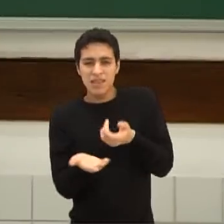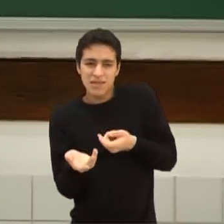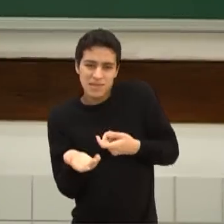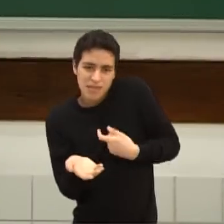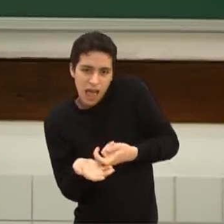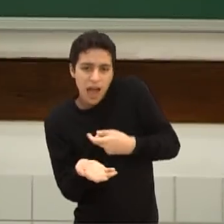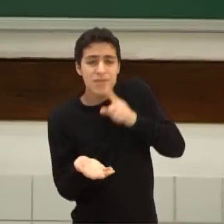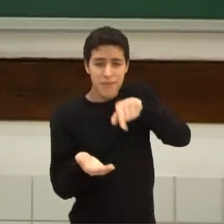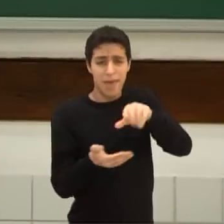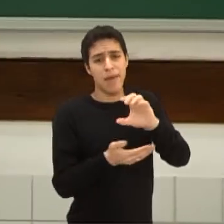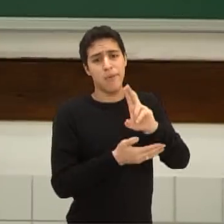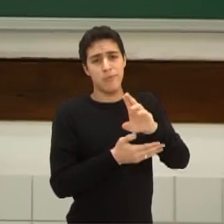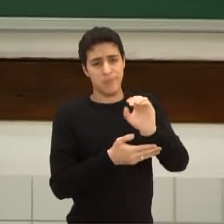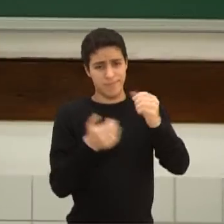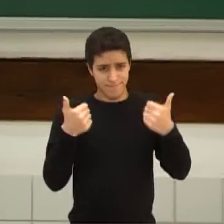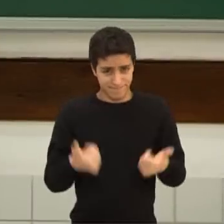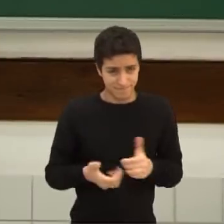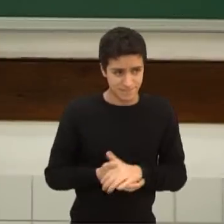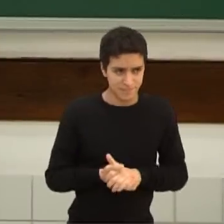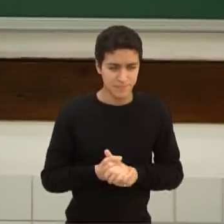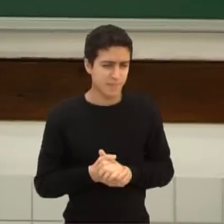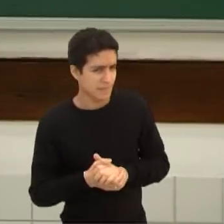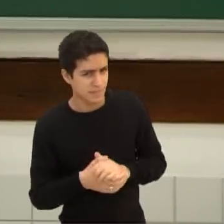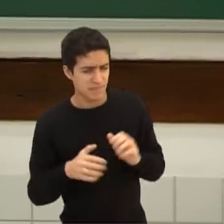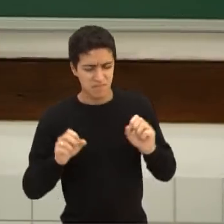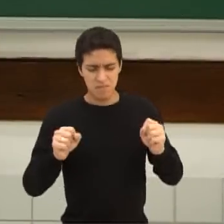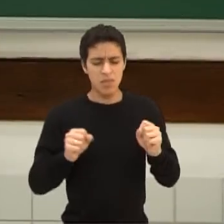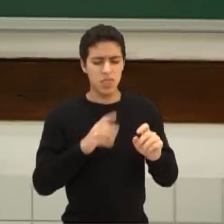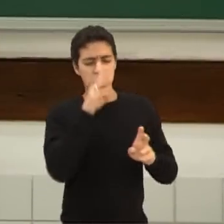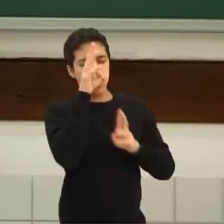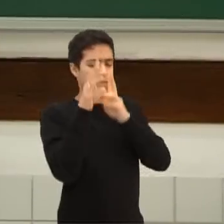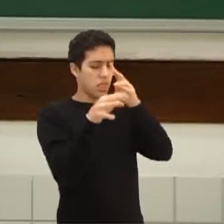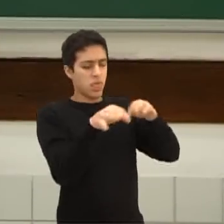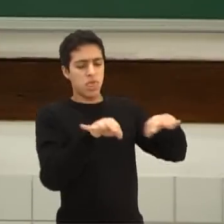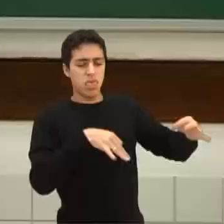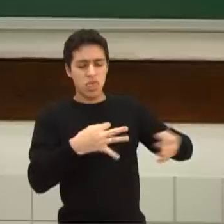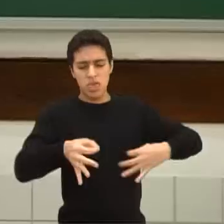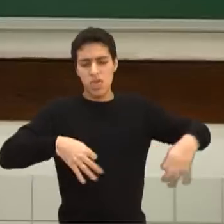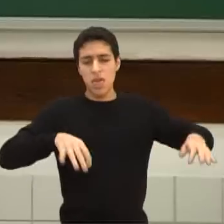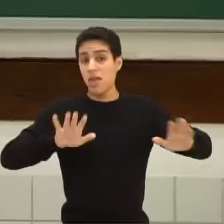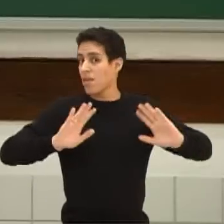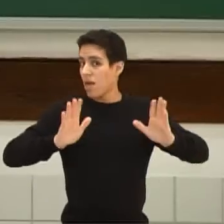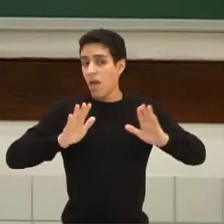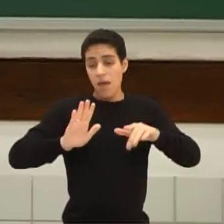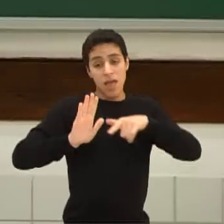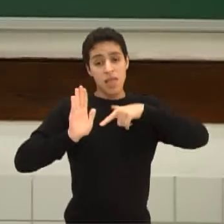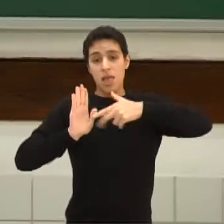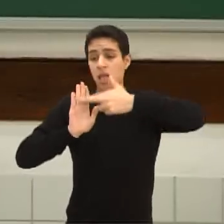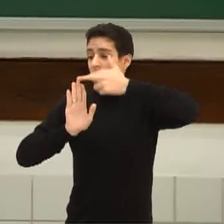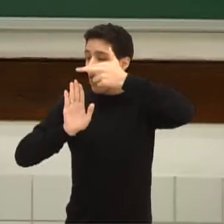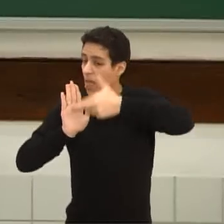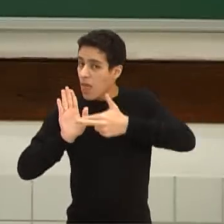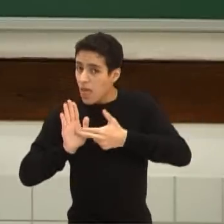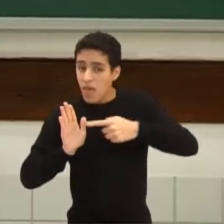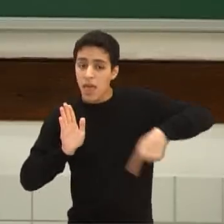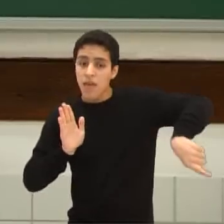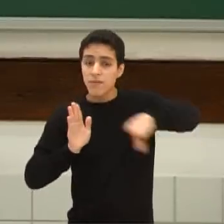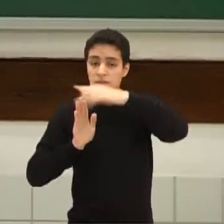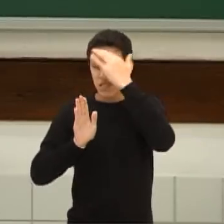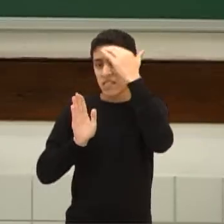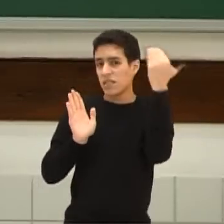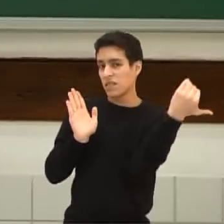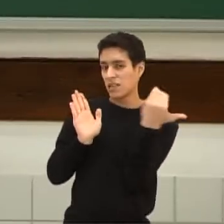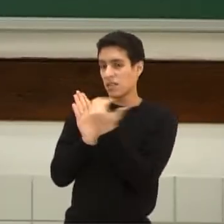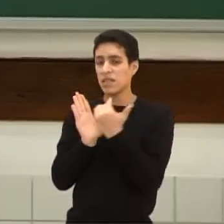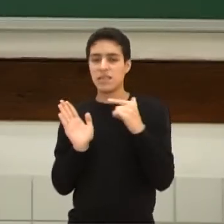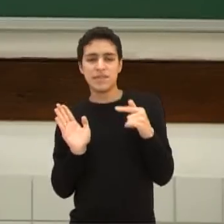lembrarem desta planificação. Mas eu posso construir de qualquer jeito? Não. Ele fala que quer que você respeite o quê?